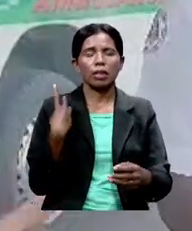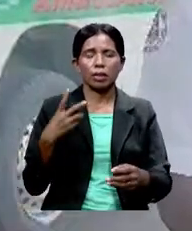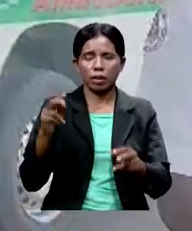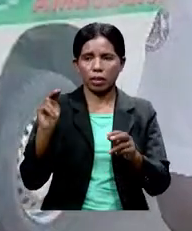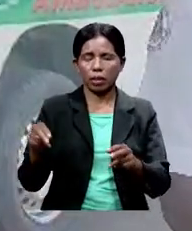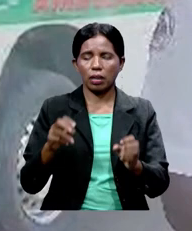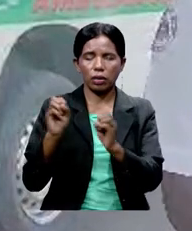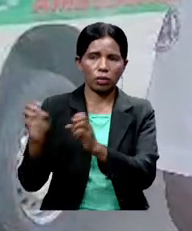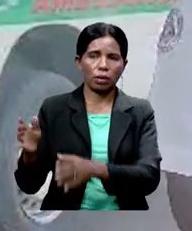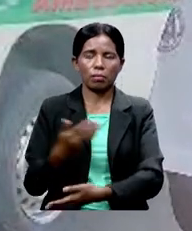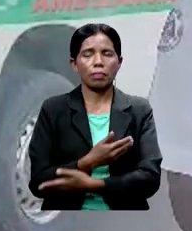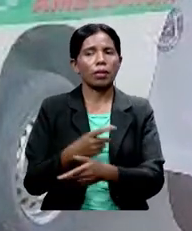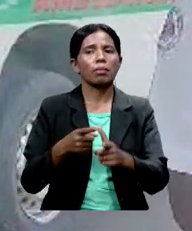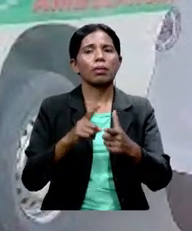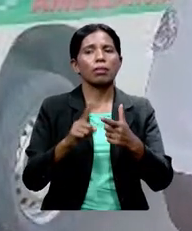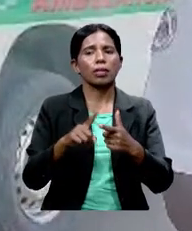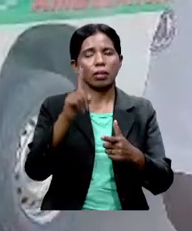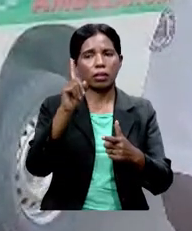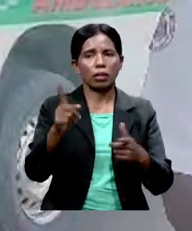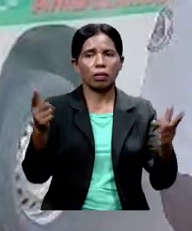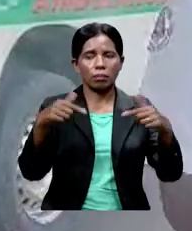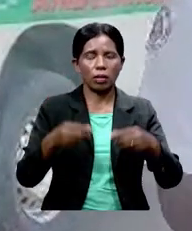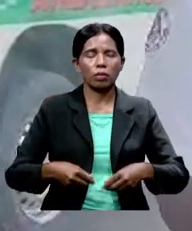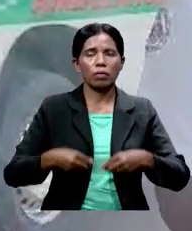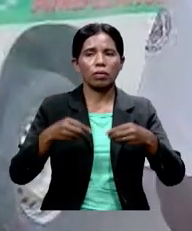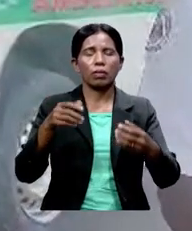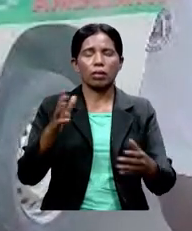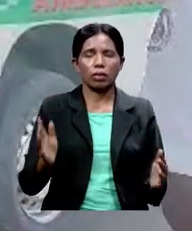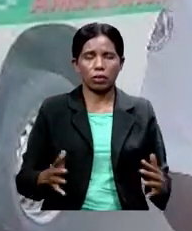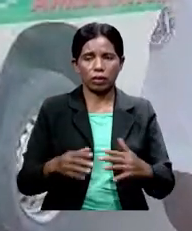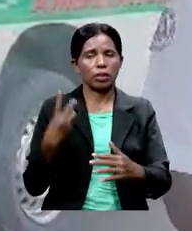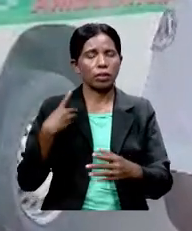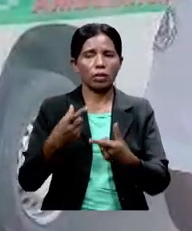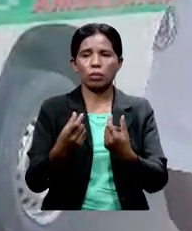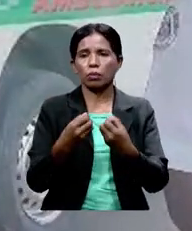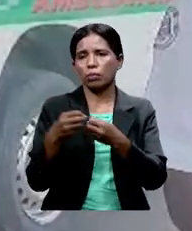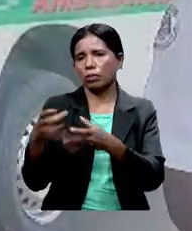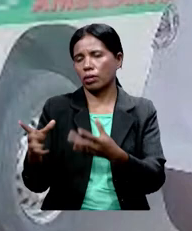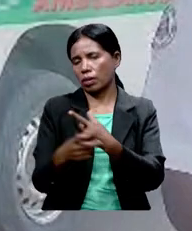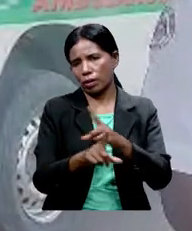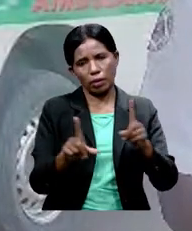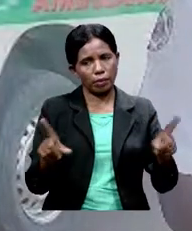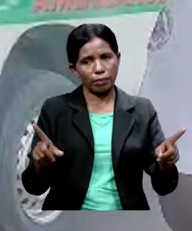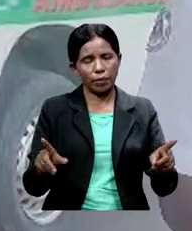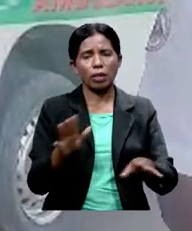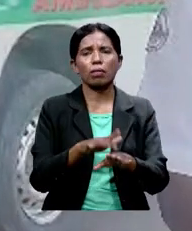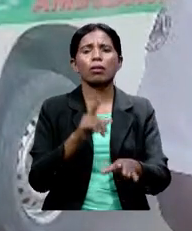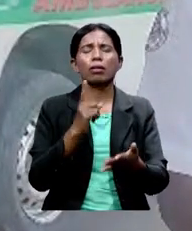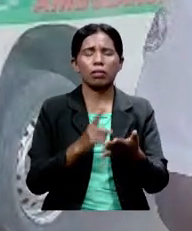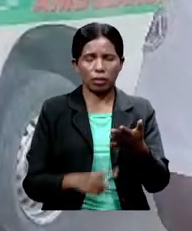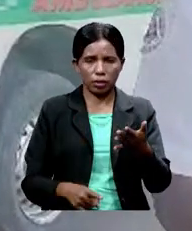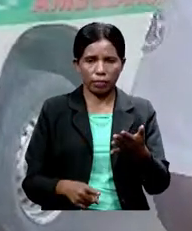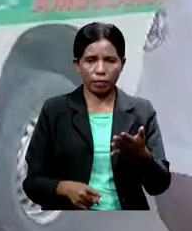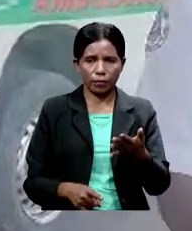ba soete bebe mas ida ne be maka mai fo ising rua ita husi livre ela. Então, nia cita afeta saída. Afeta